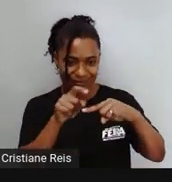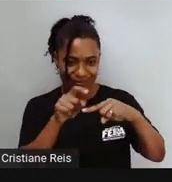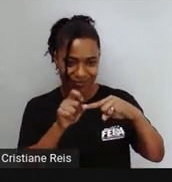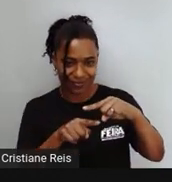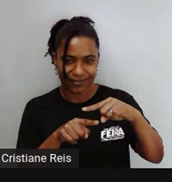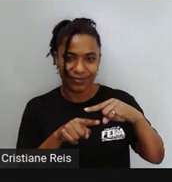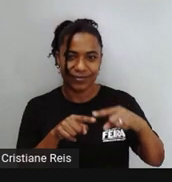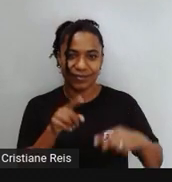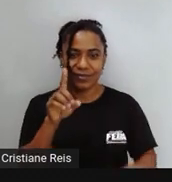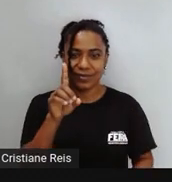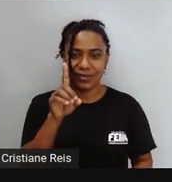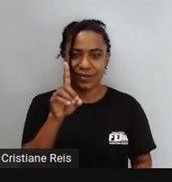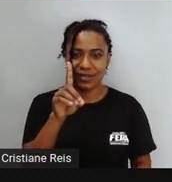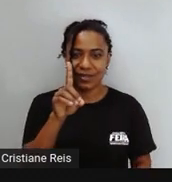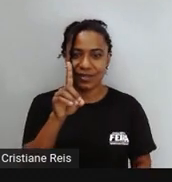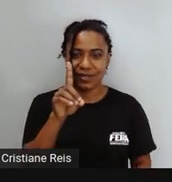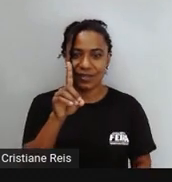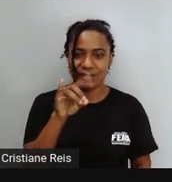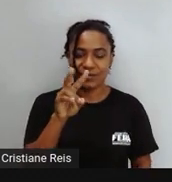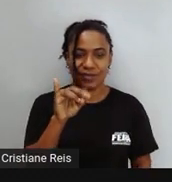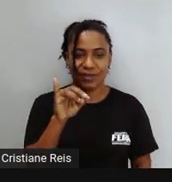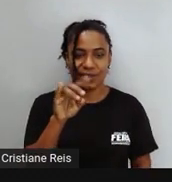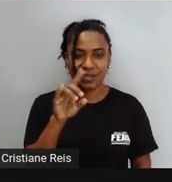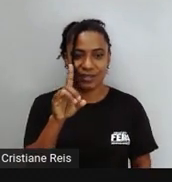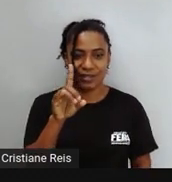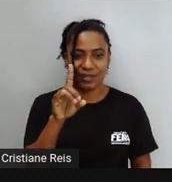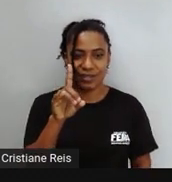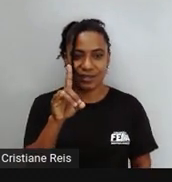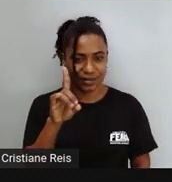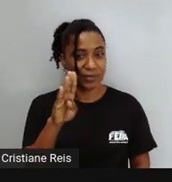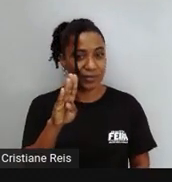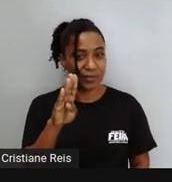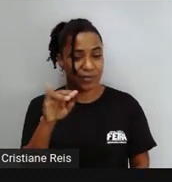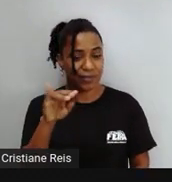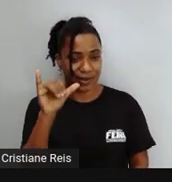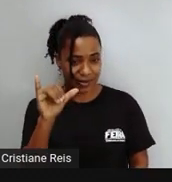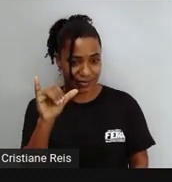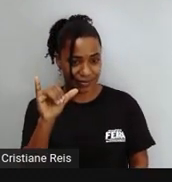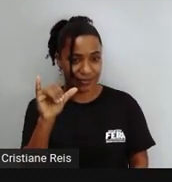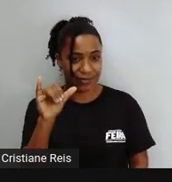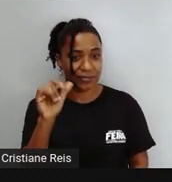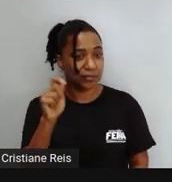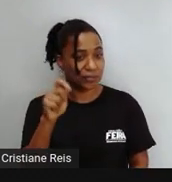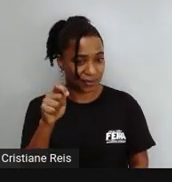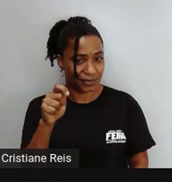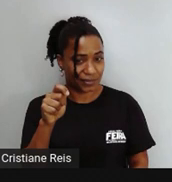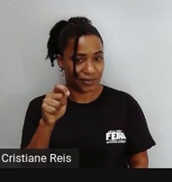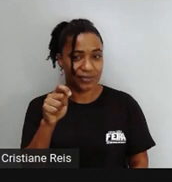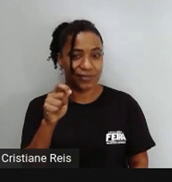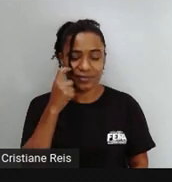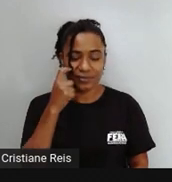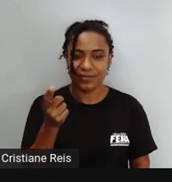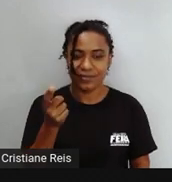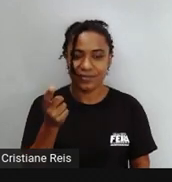pode simplesmente utilizar by. 9 divided by is